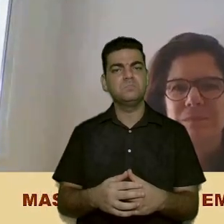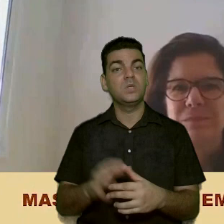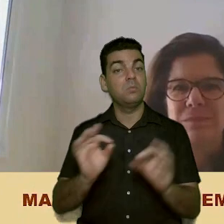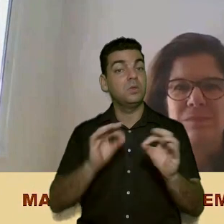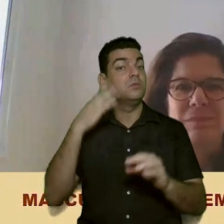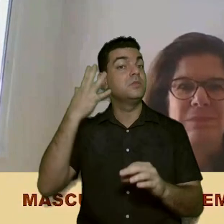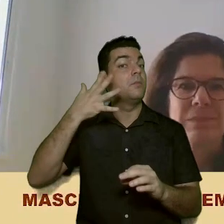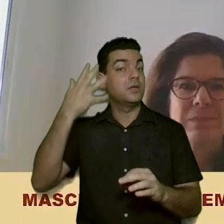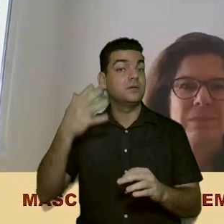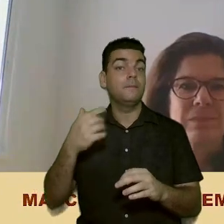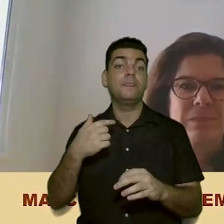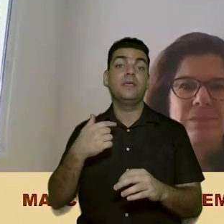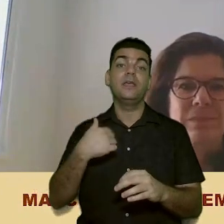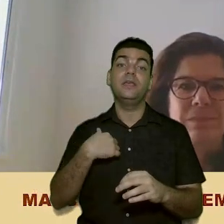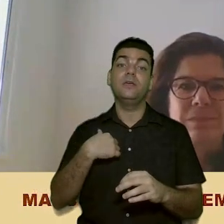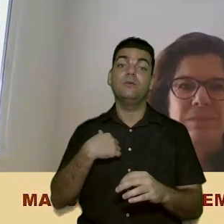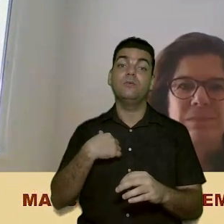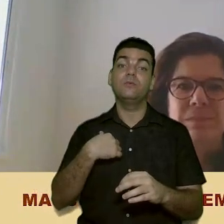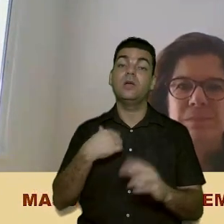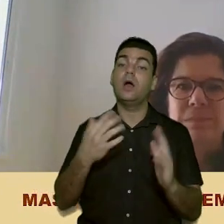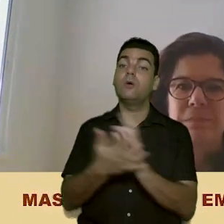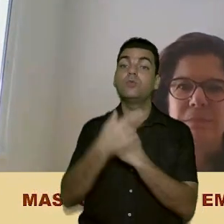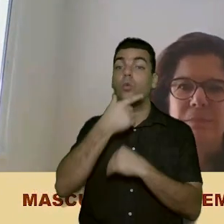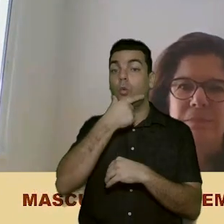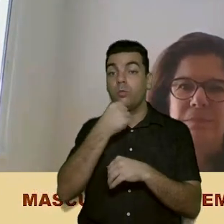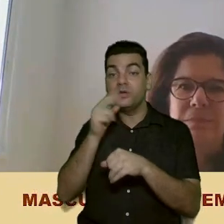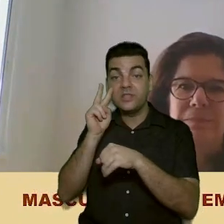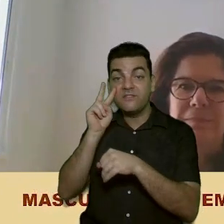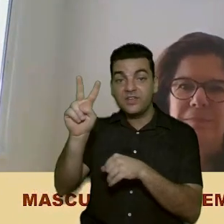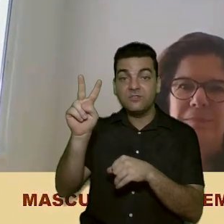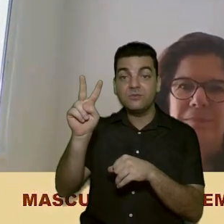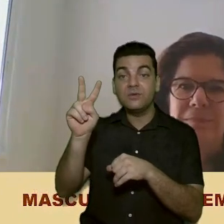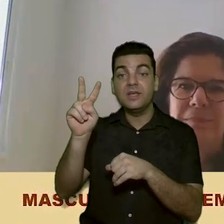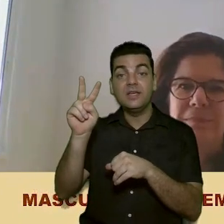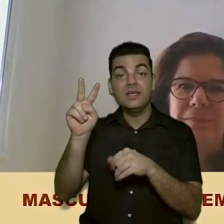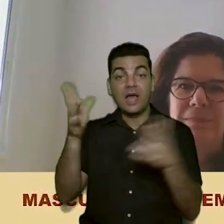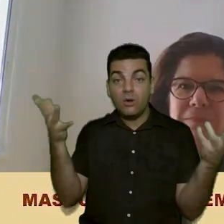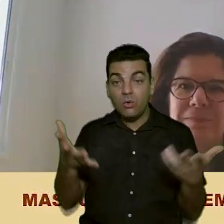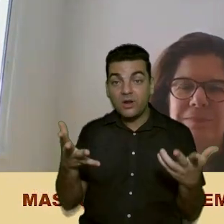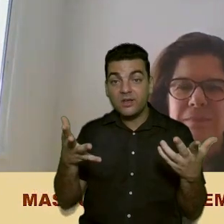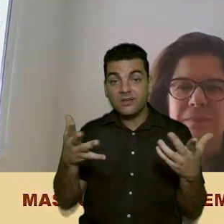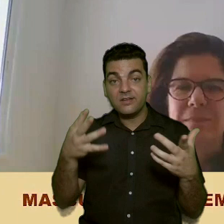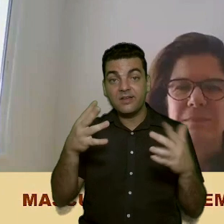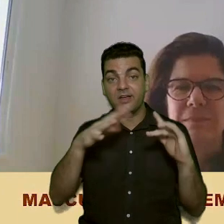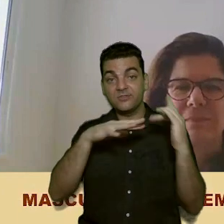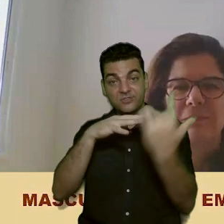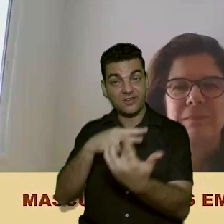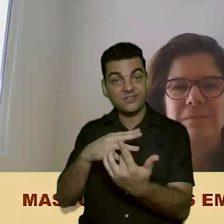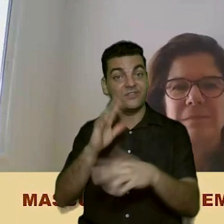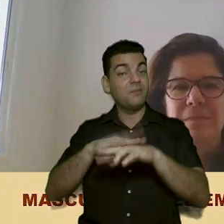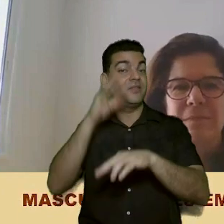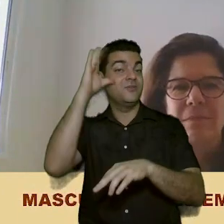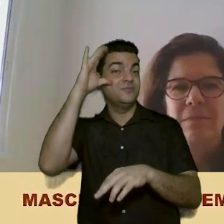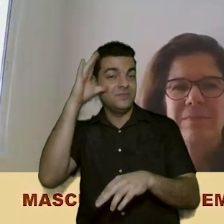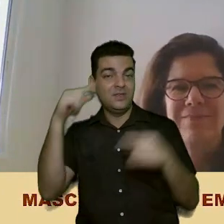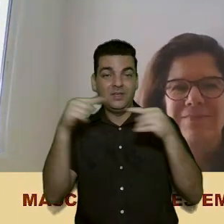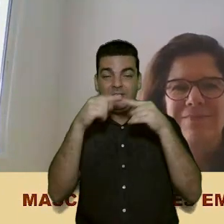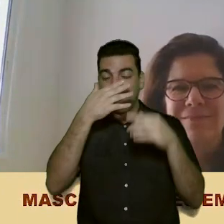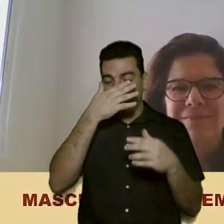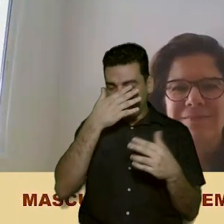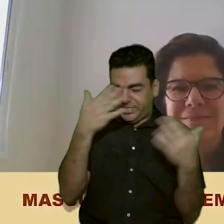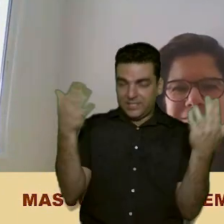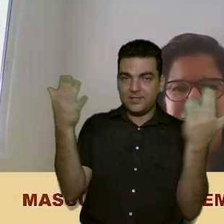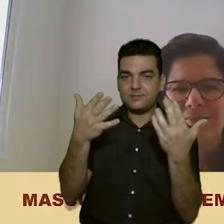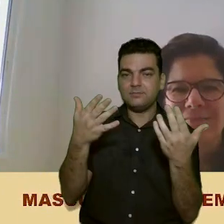né, organizando para que isso aconteça, esse debate aconteça. Eu espero que os homens que estejam aqui nos assistindo tenham saído um pouco